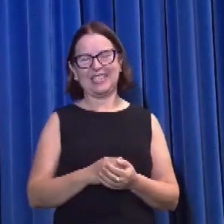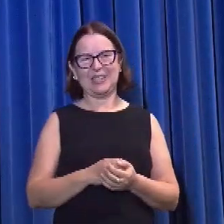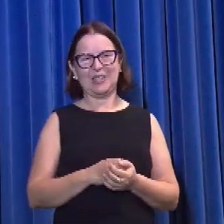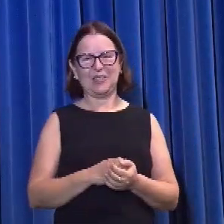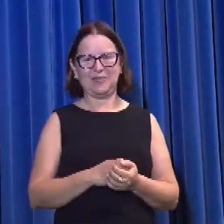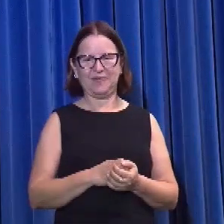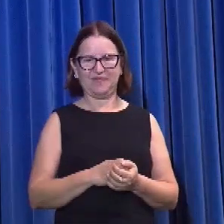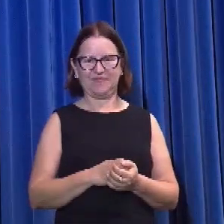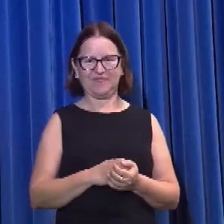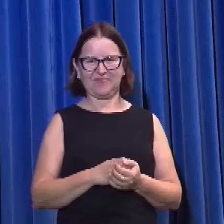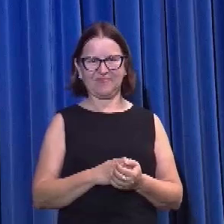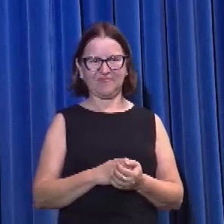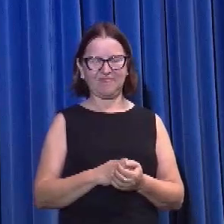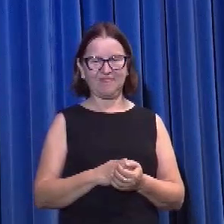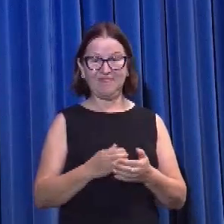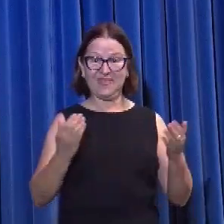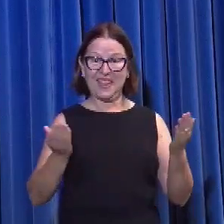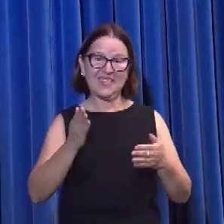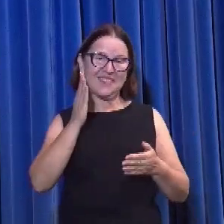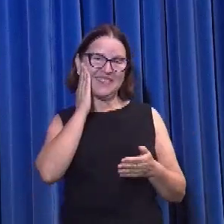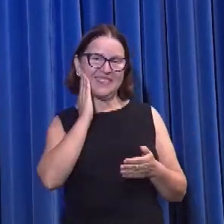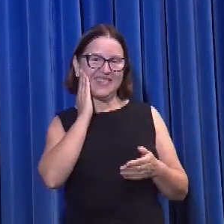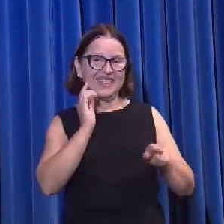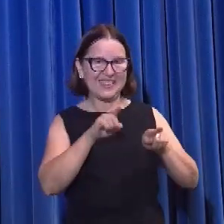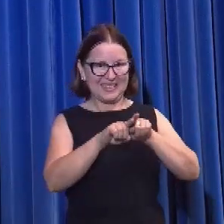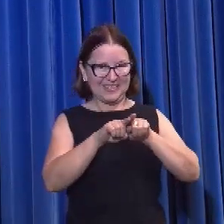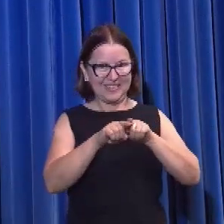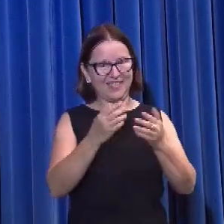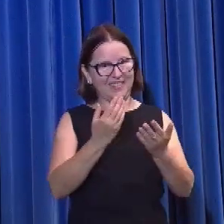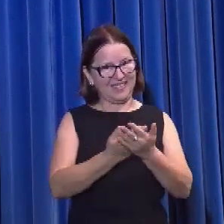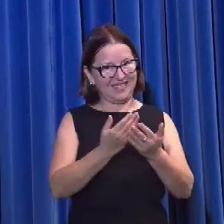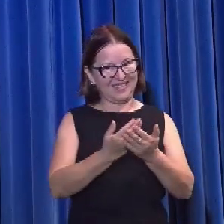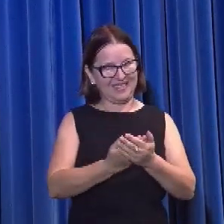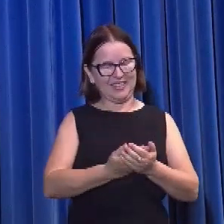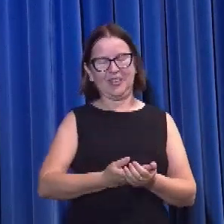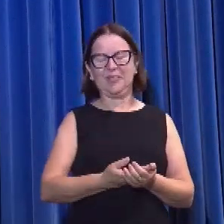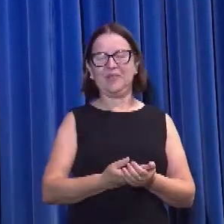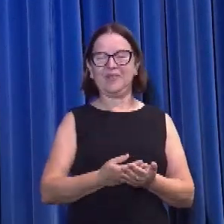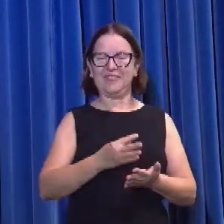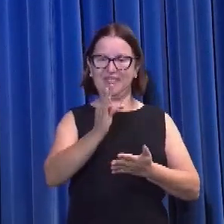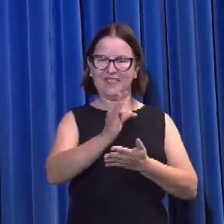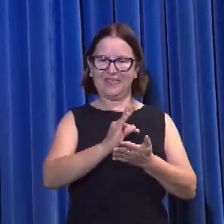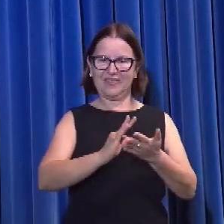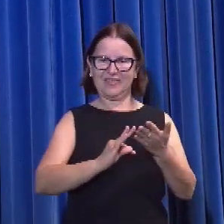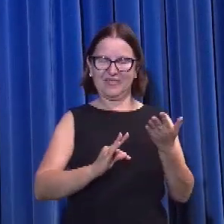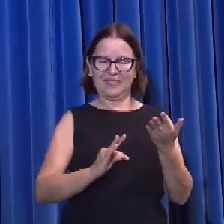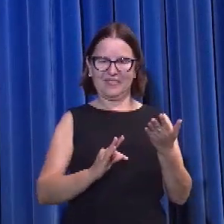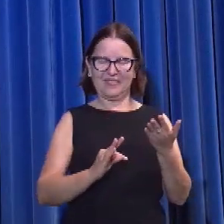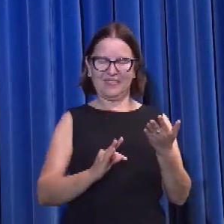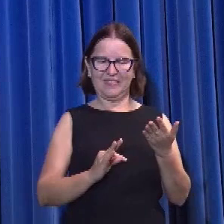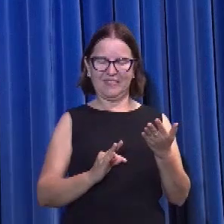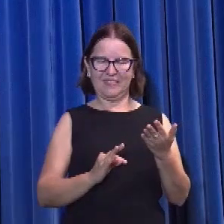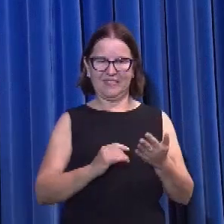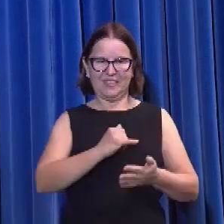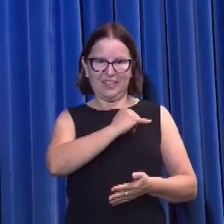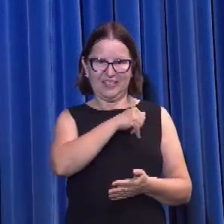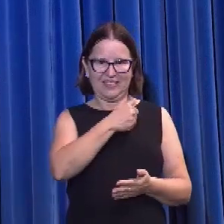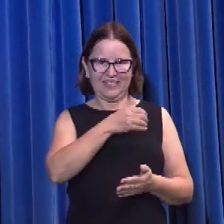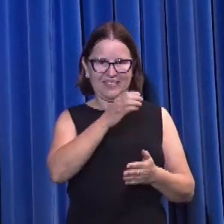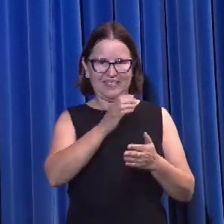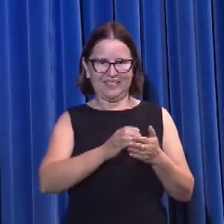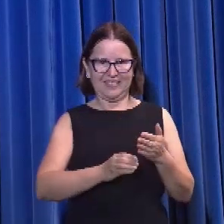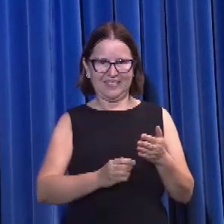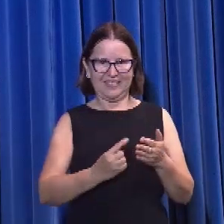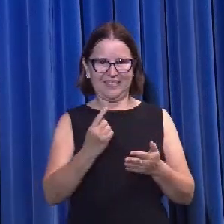Vamos então, queridos irmãos, caminhar aqui no texto de João